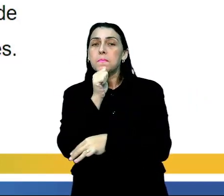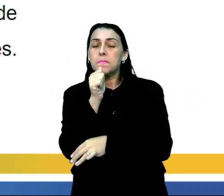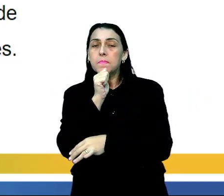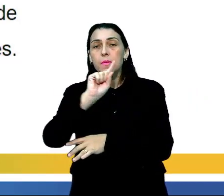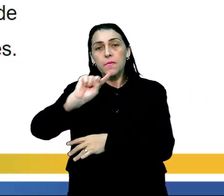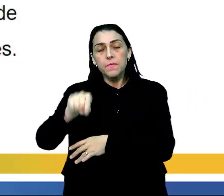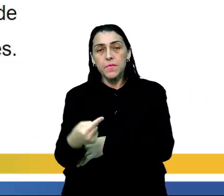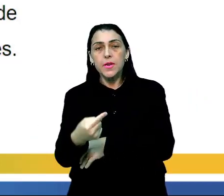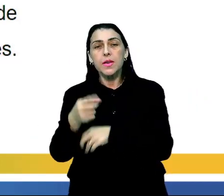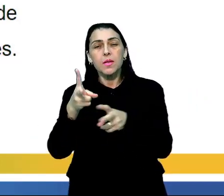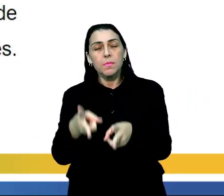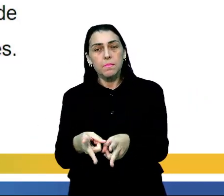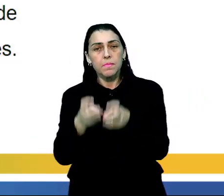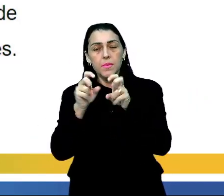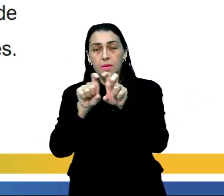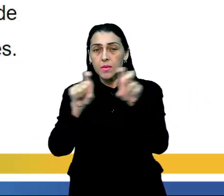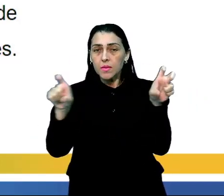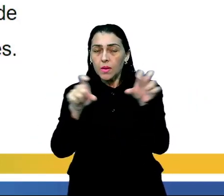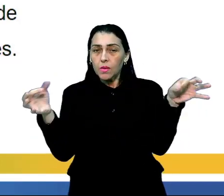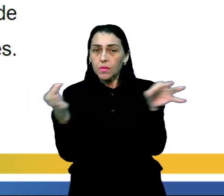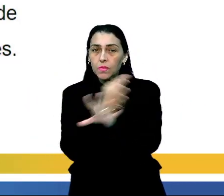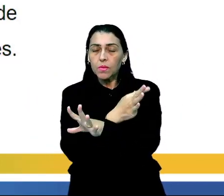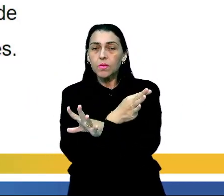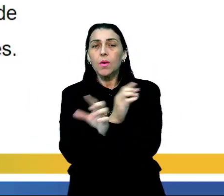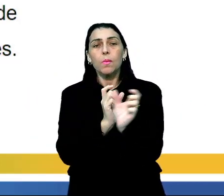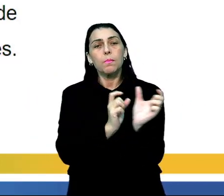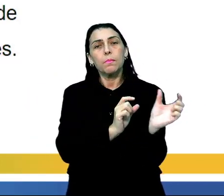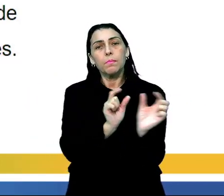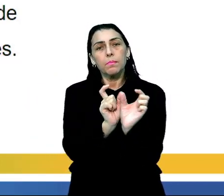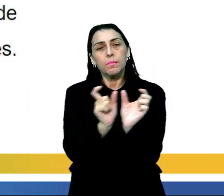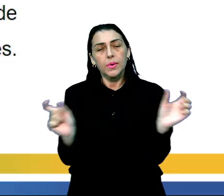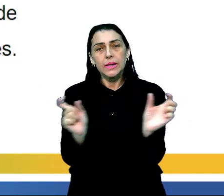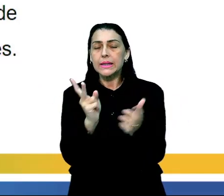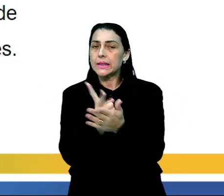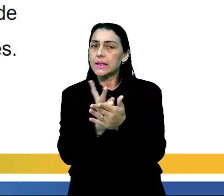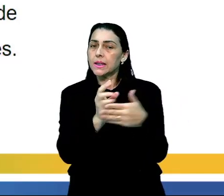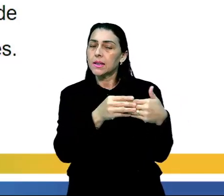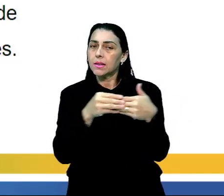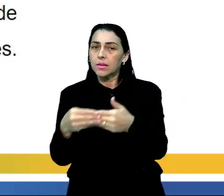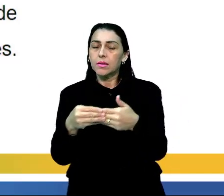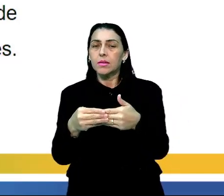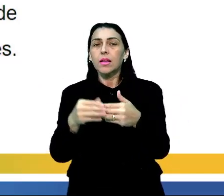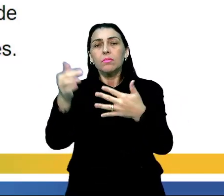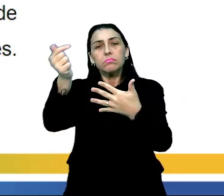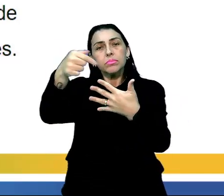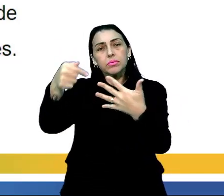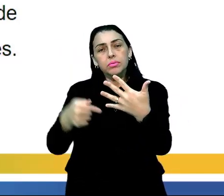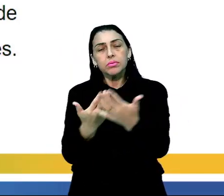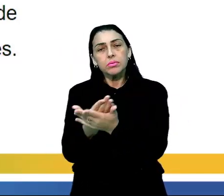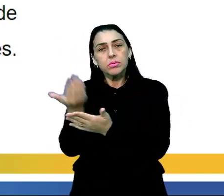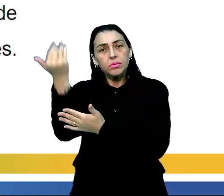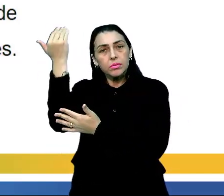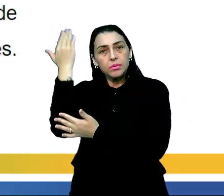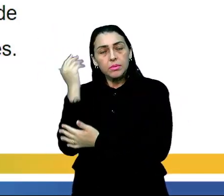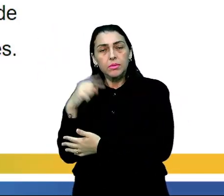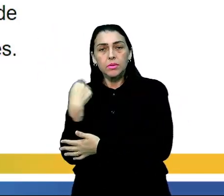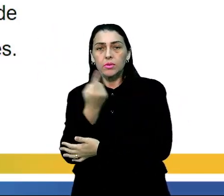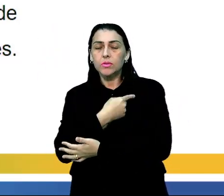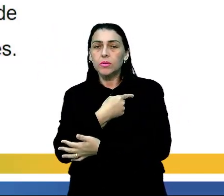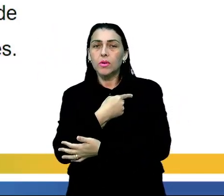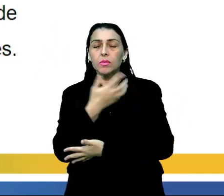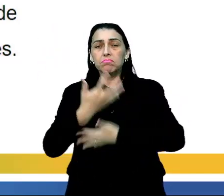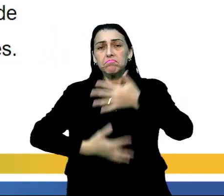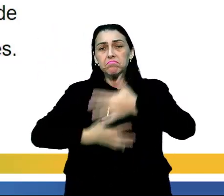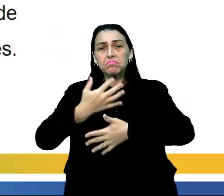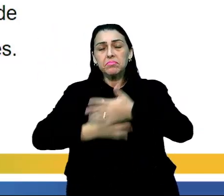assim, vírgula, observe a expressão que conclui o parágrafo. Então, assim, sempre trazendo elementos de aulas anteriores para que nós não